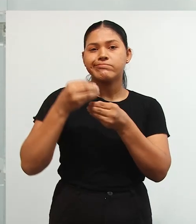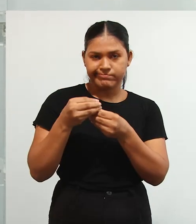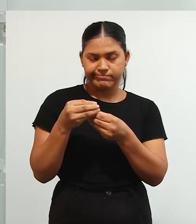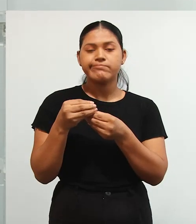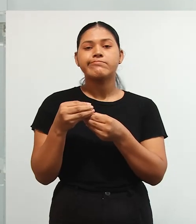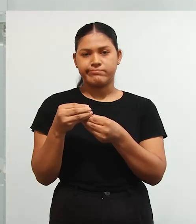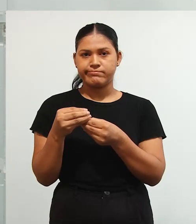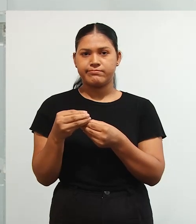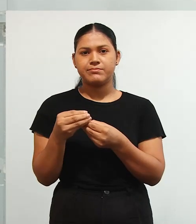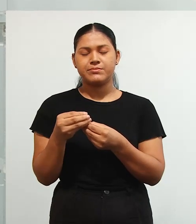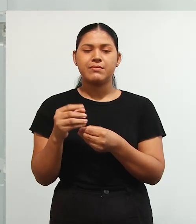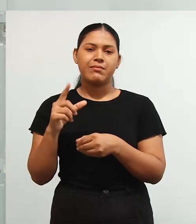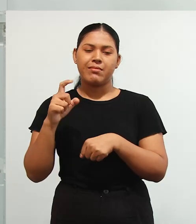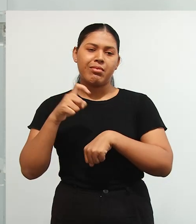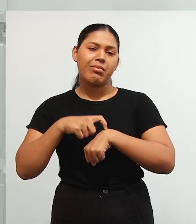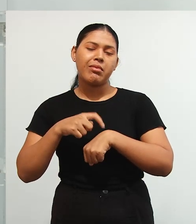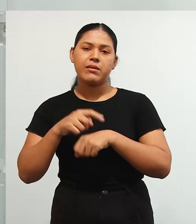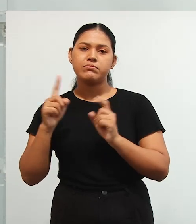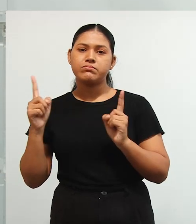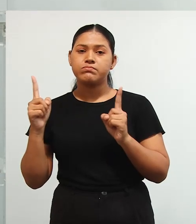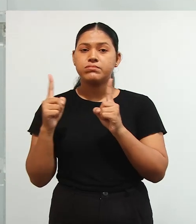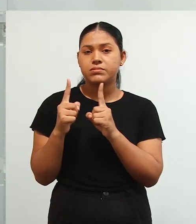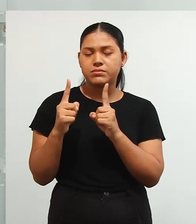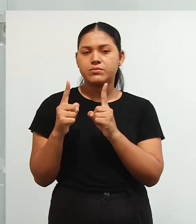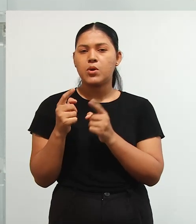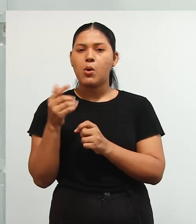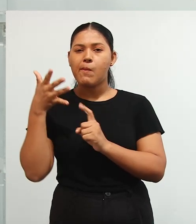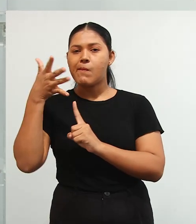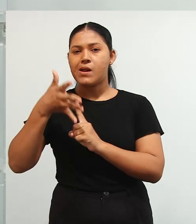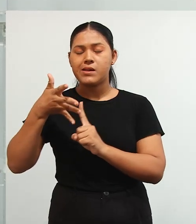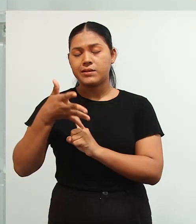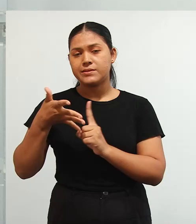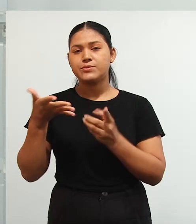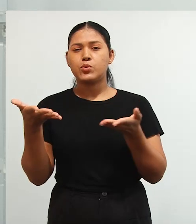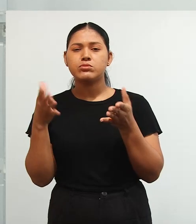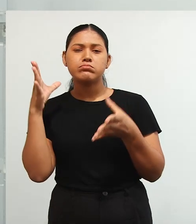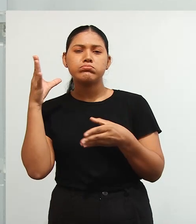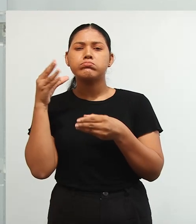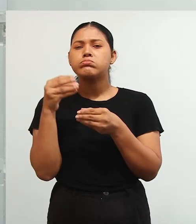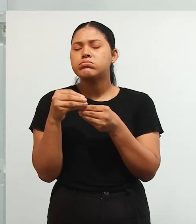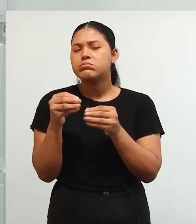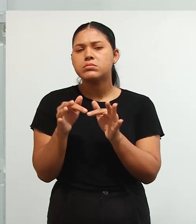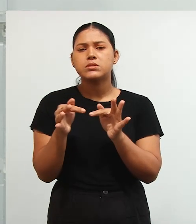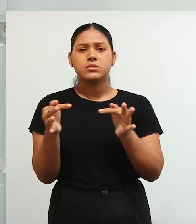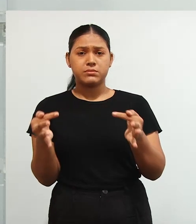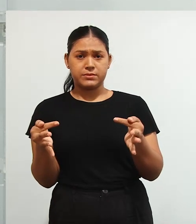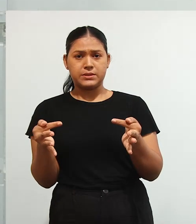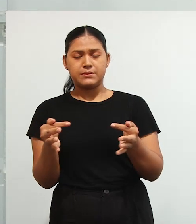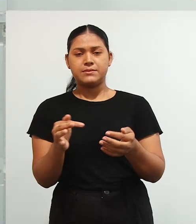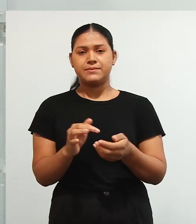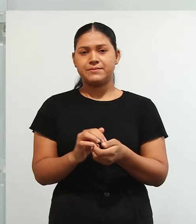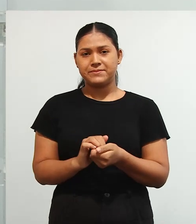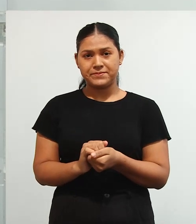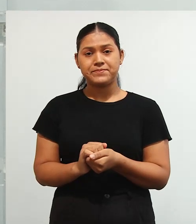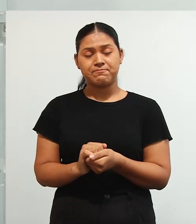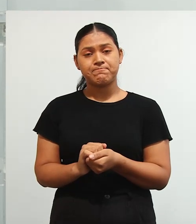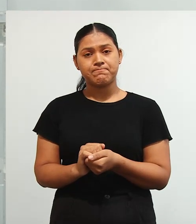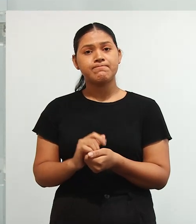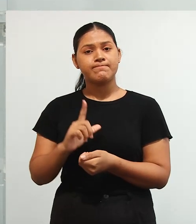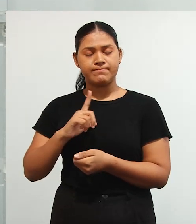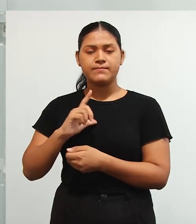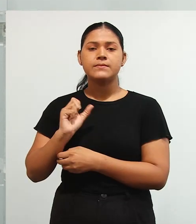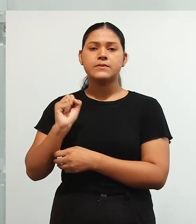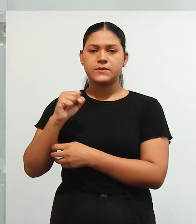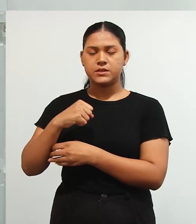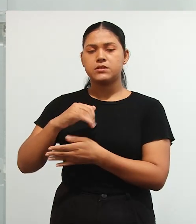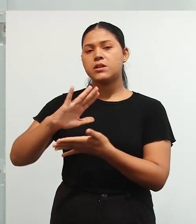né, em função do tempo que nós temos aqui nesse dia, essa síntese, alguns desafios se